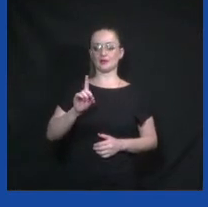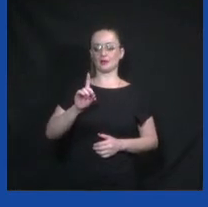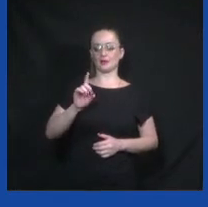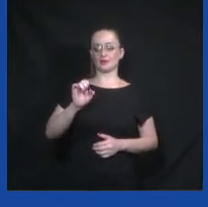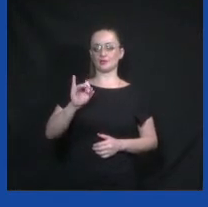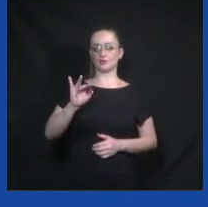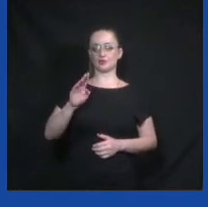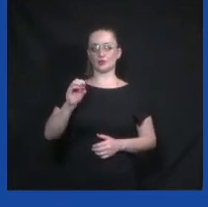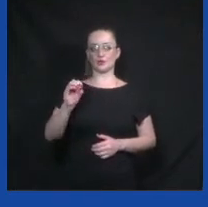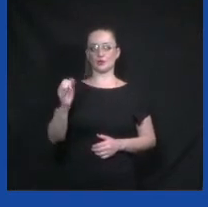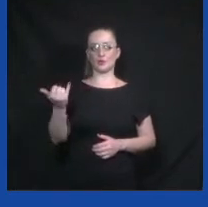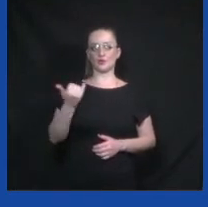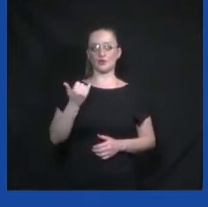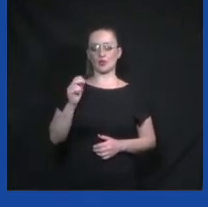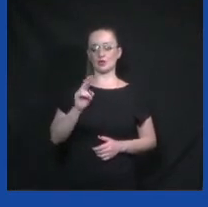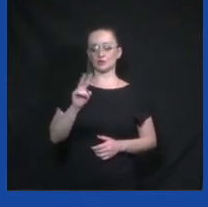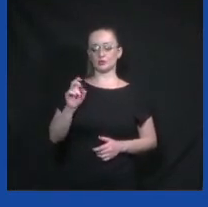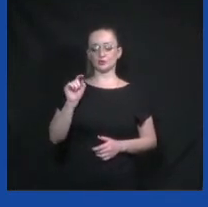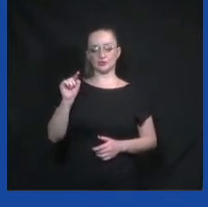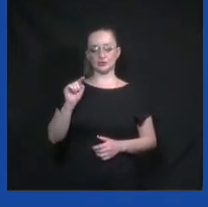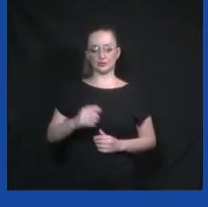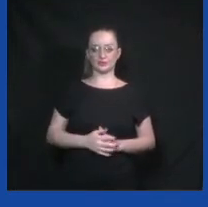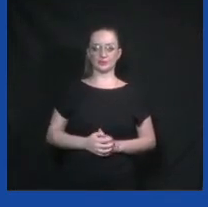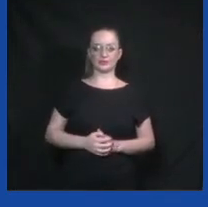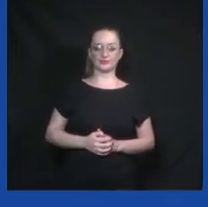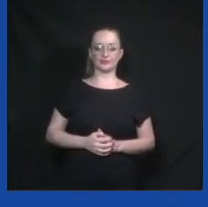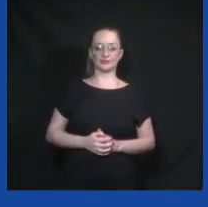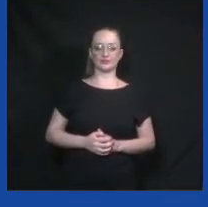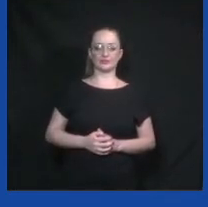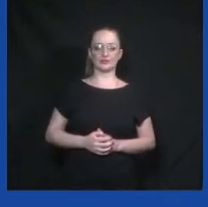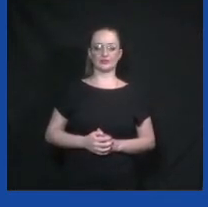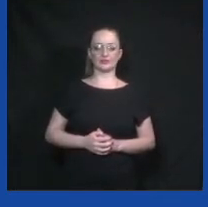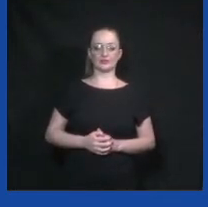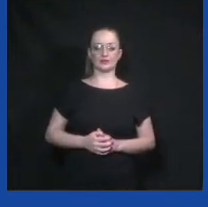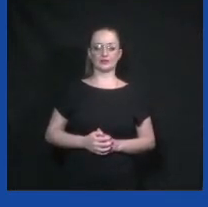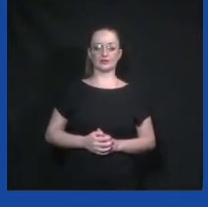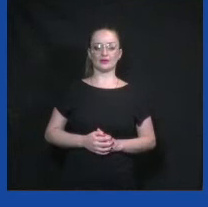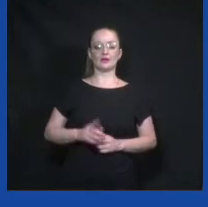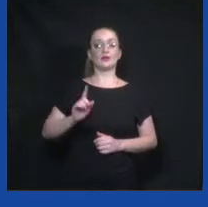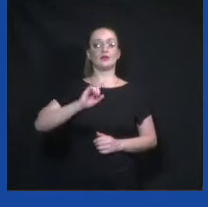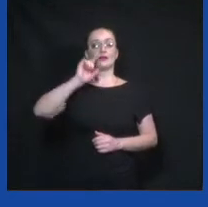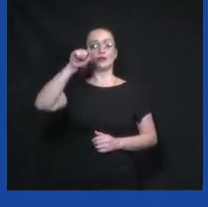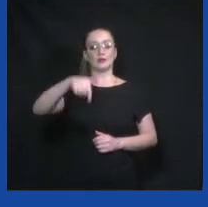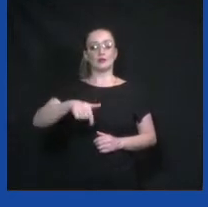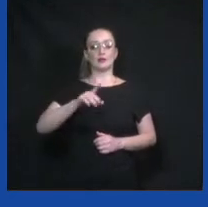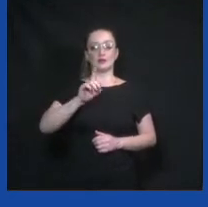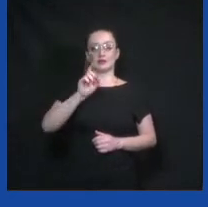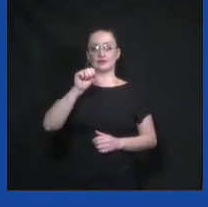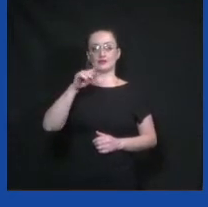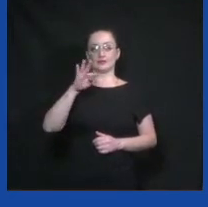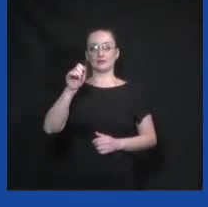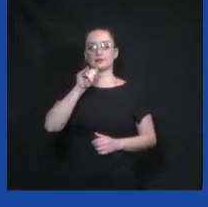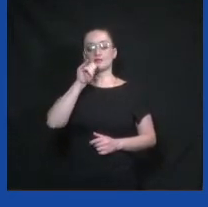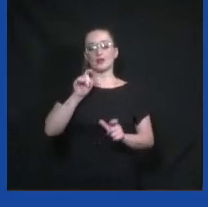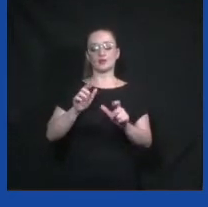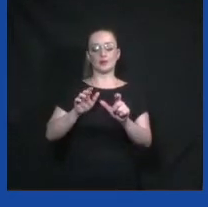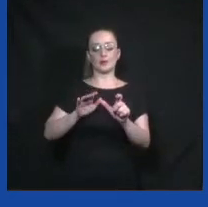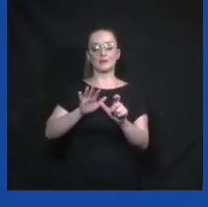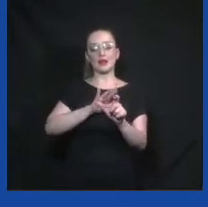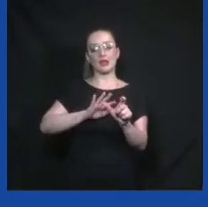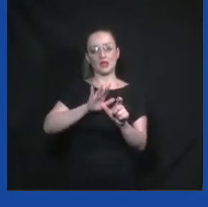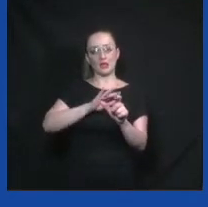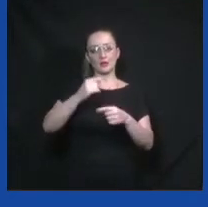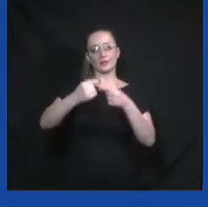falasse um pouco sobre isso, né? Porque depois o Dantas vai falar sobre letramento político.